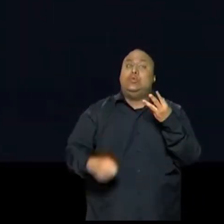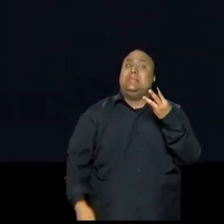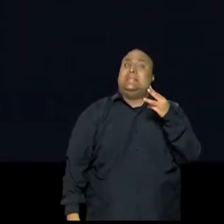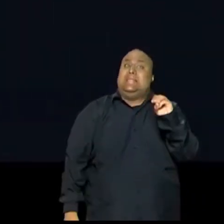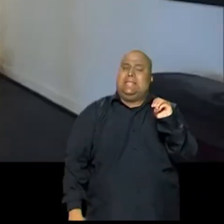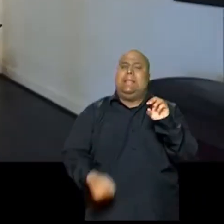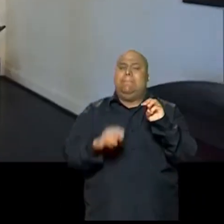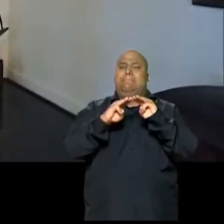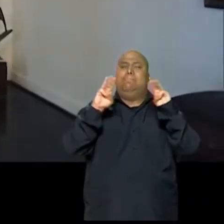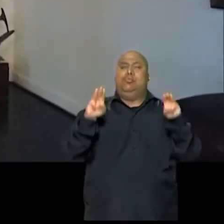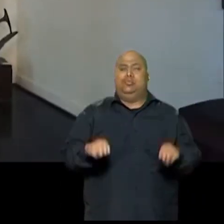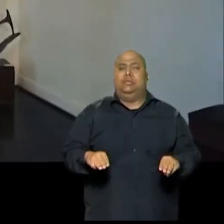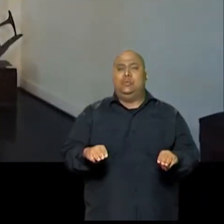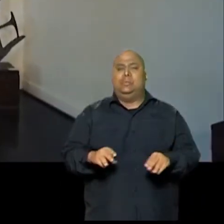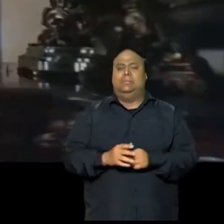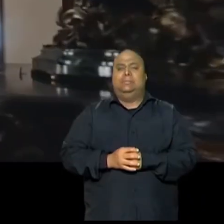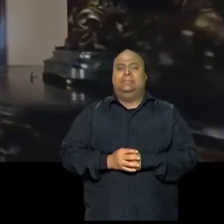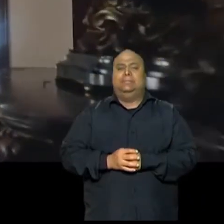museus.